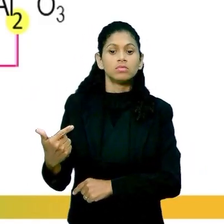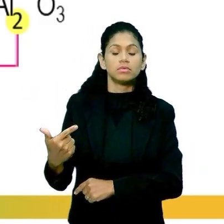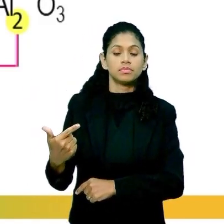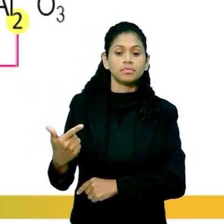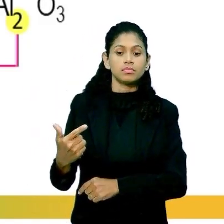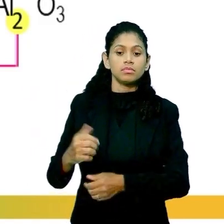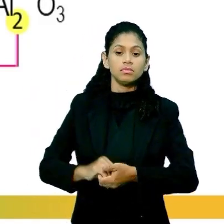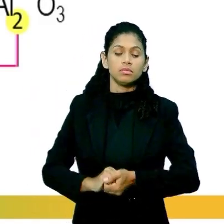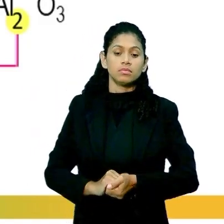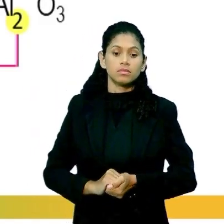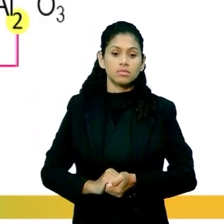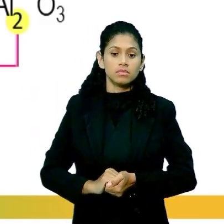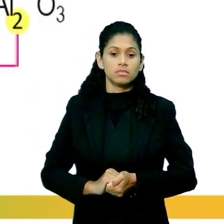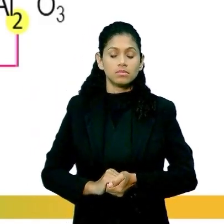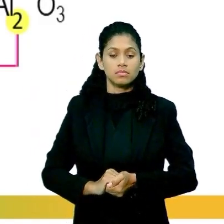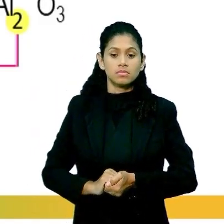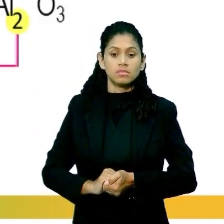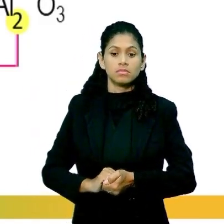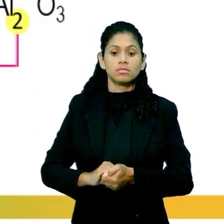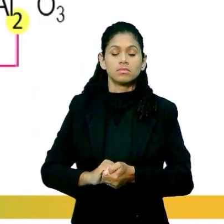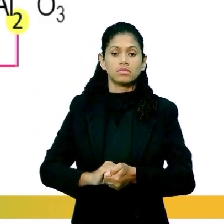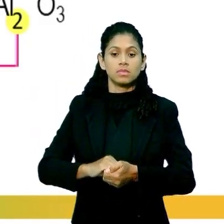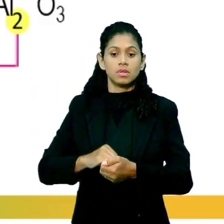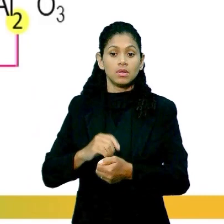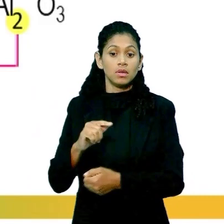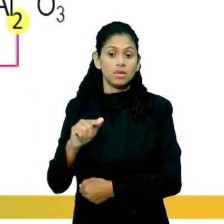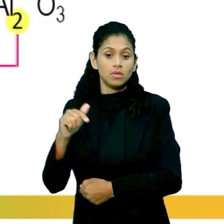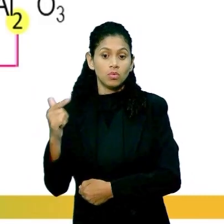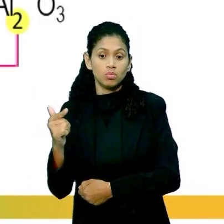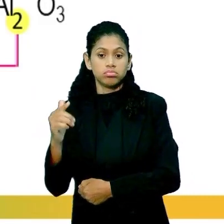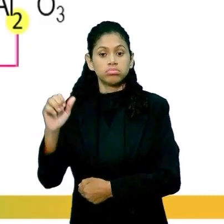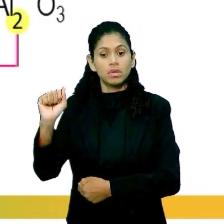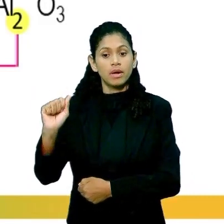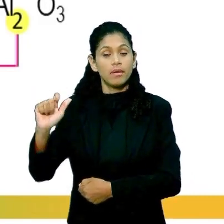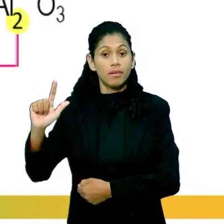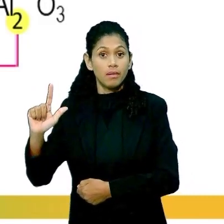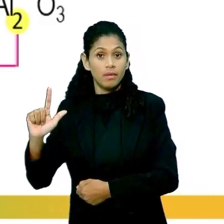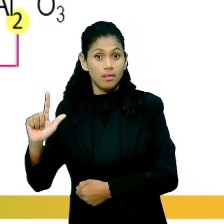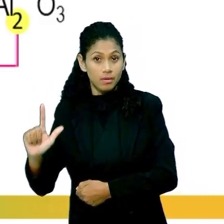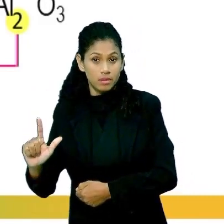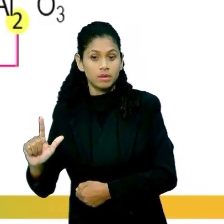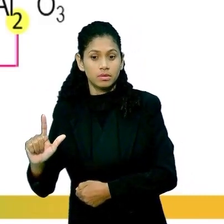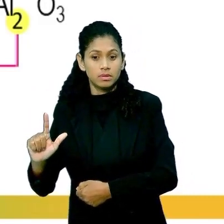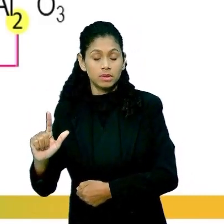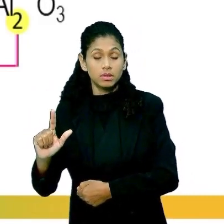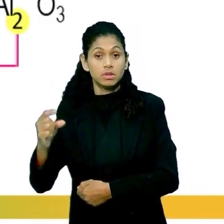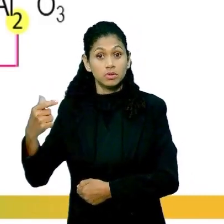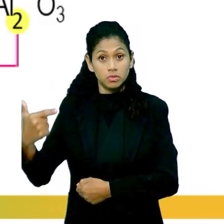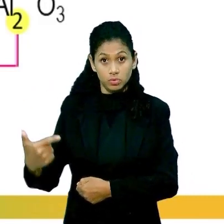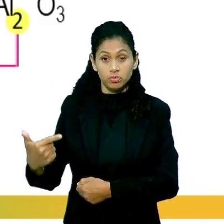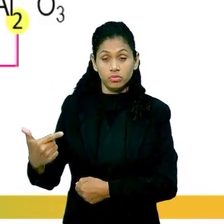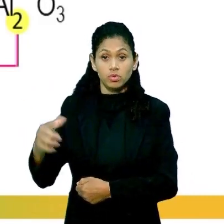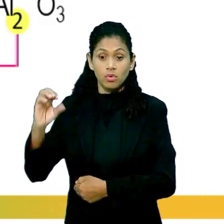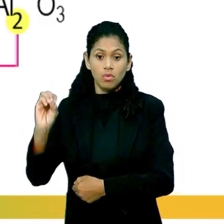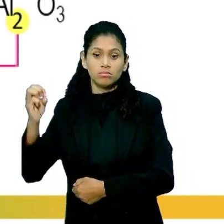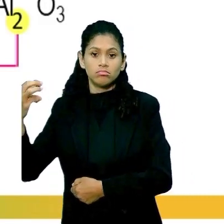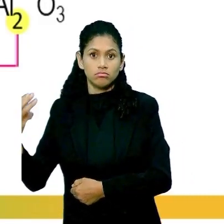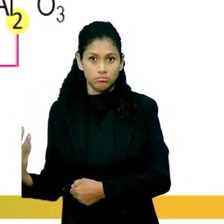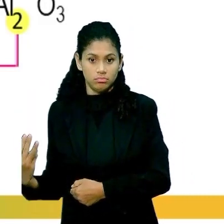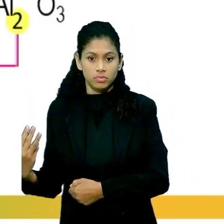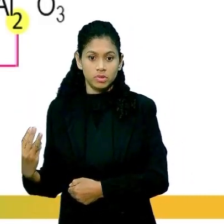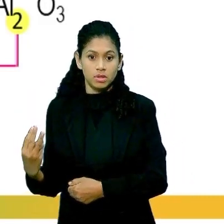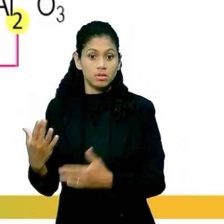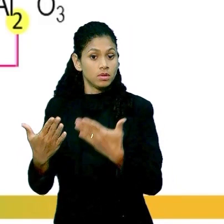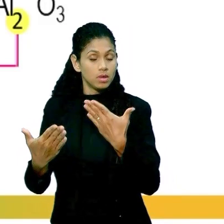alumínios. 3O2 no reagente e 2O3 no produto. 6 oxigênios e 6 oxigênios.